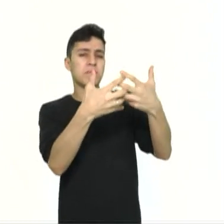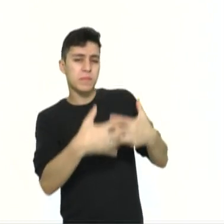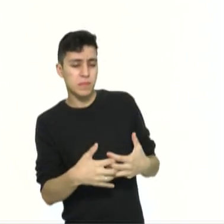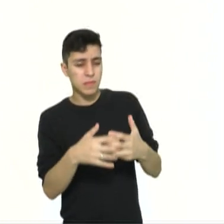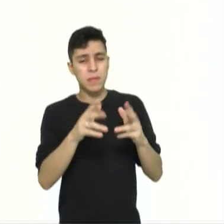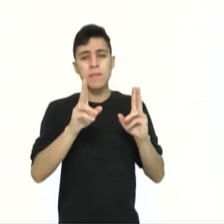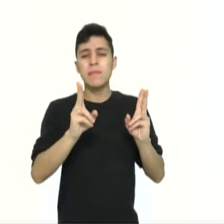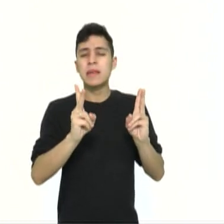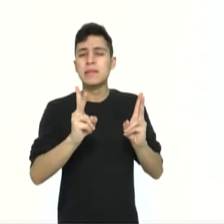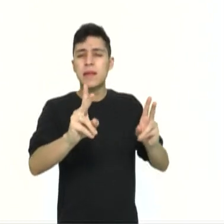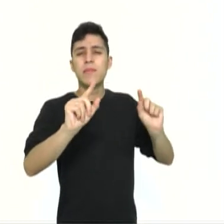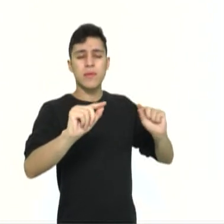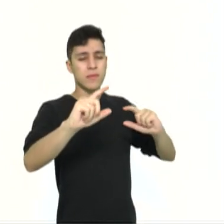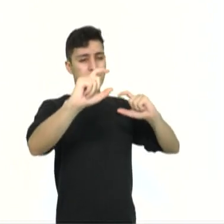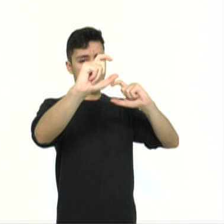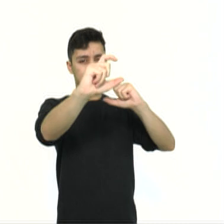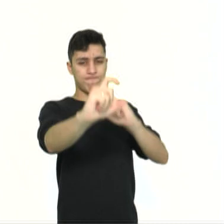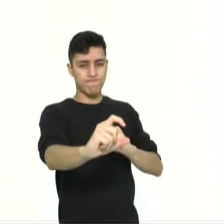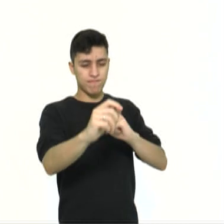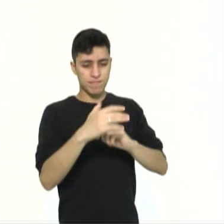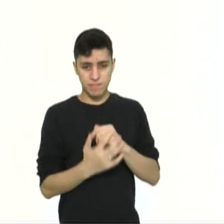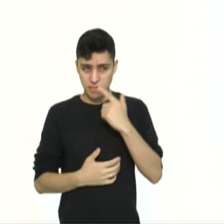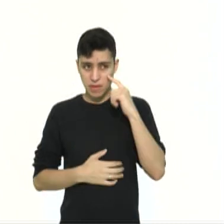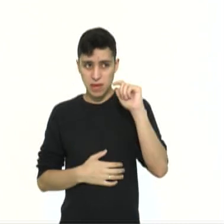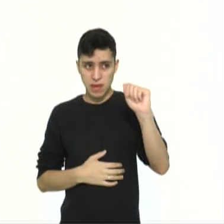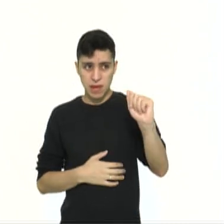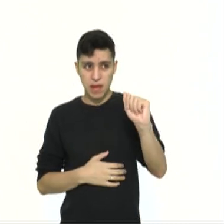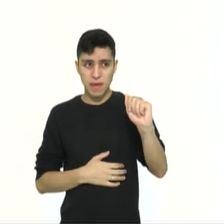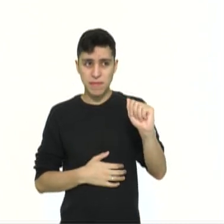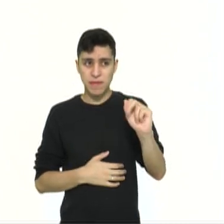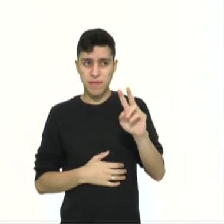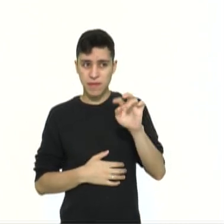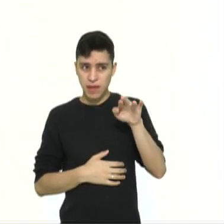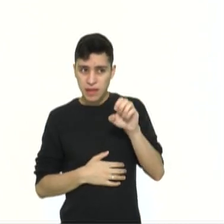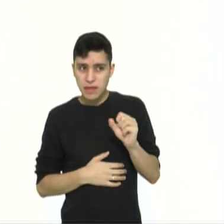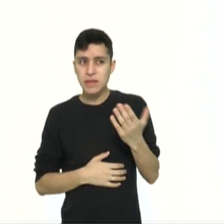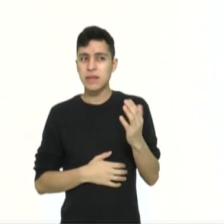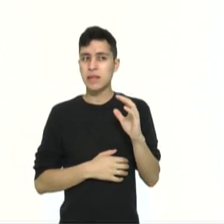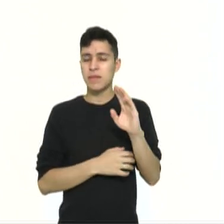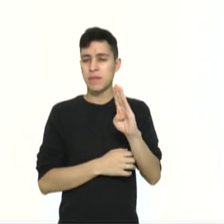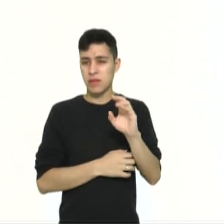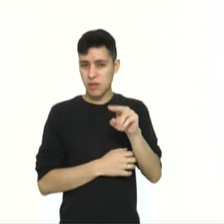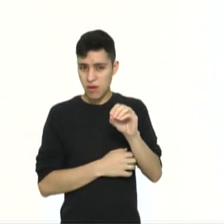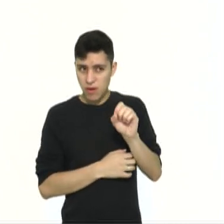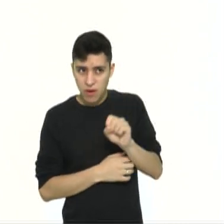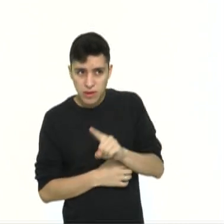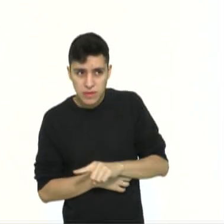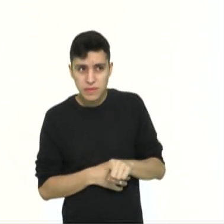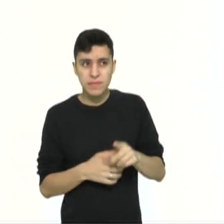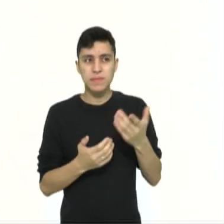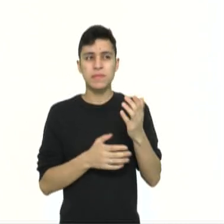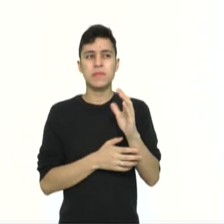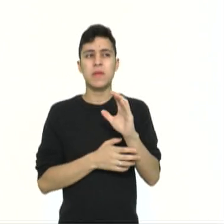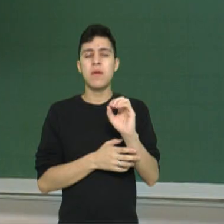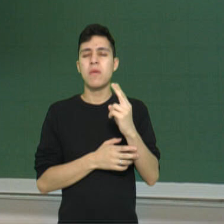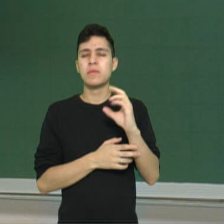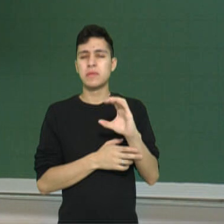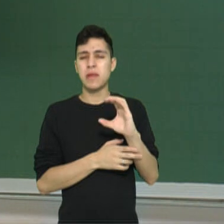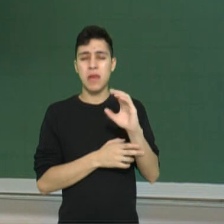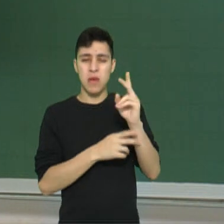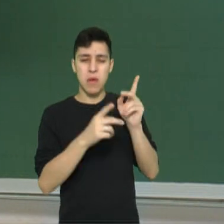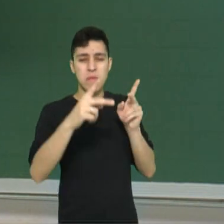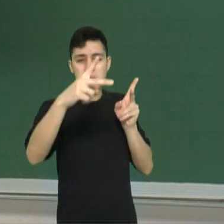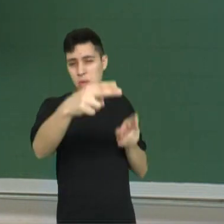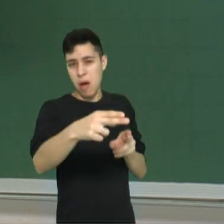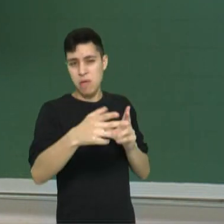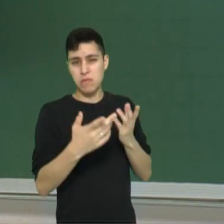sempre, vamos ali as opções, letra A, ventres, letra B, nós, ou letra C, um ventre e um nó. Então, um